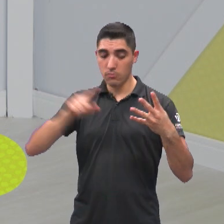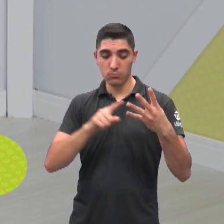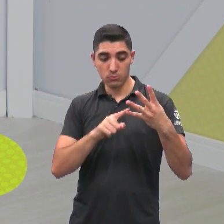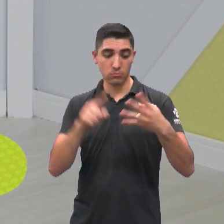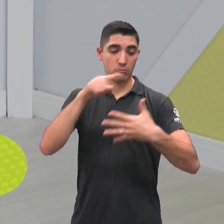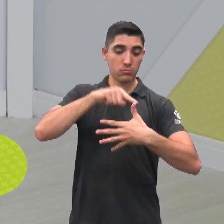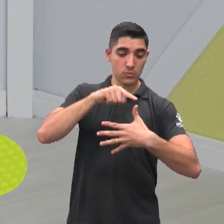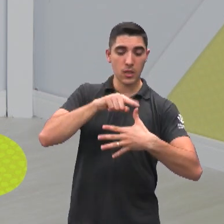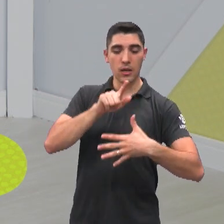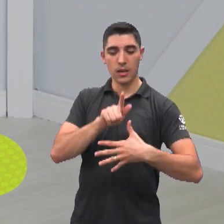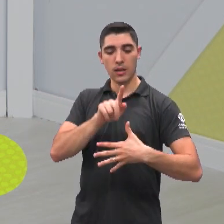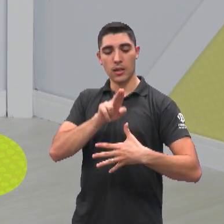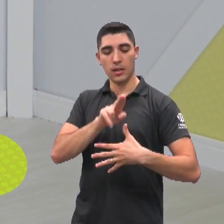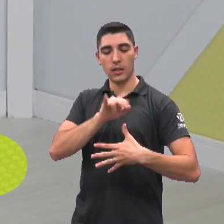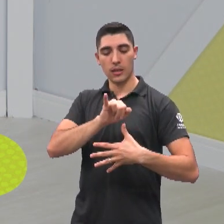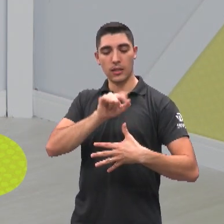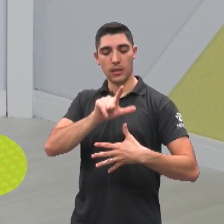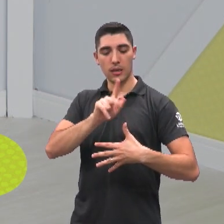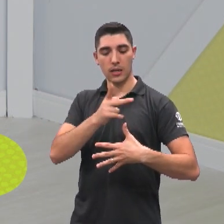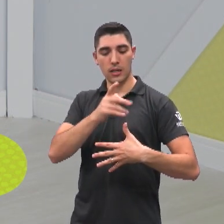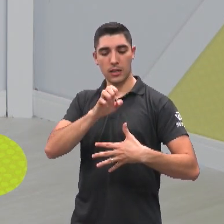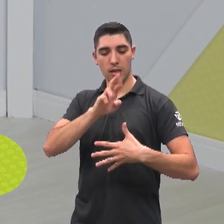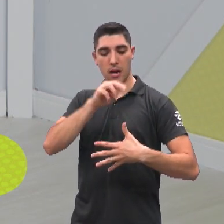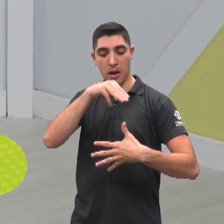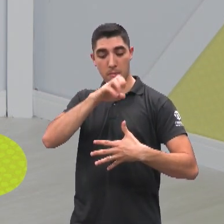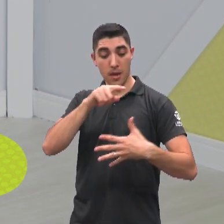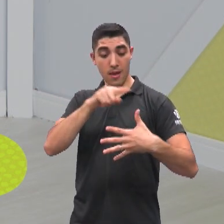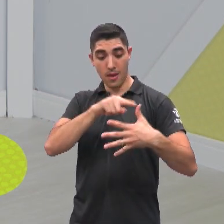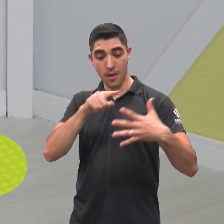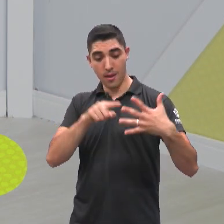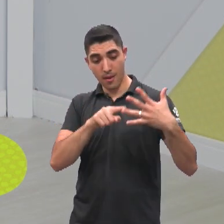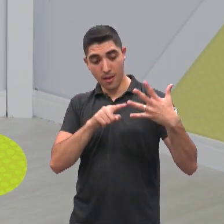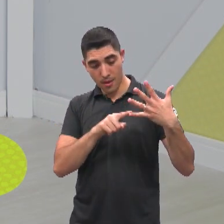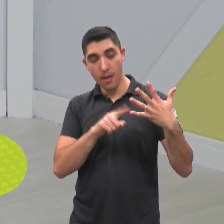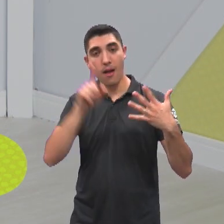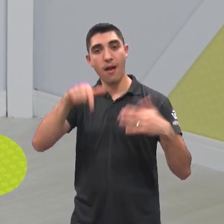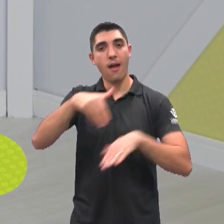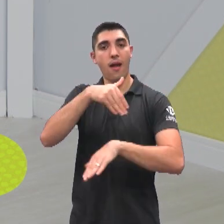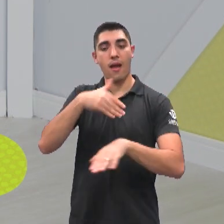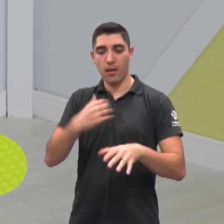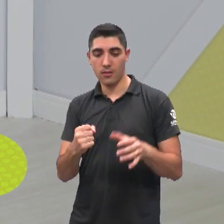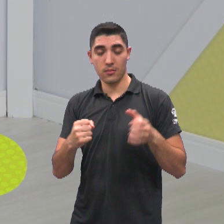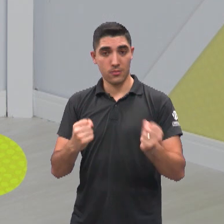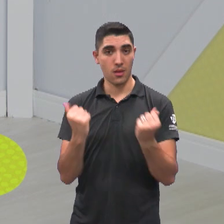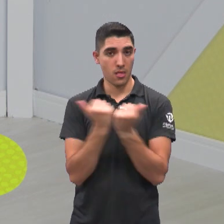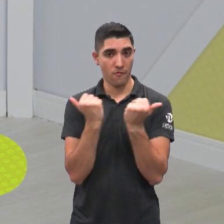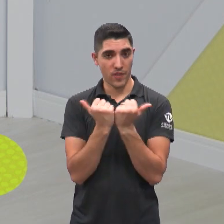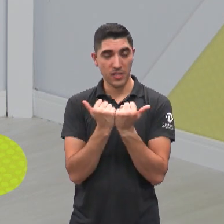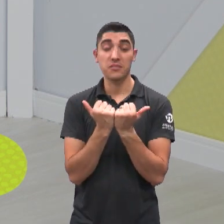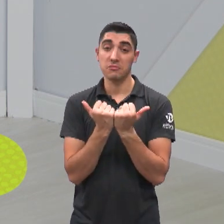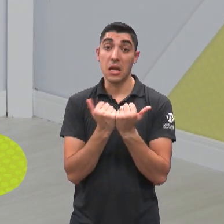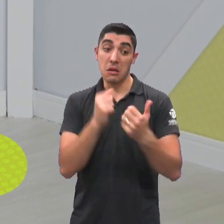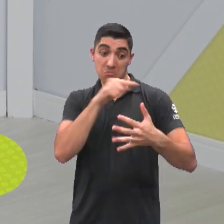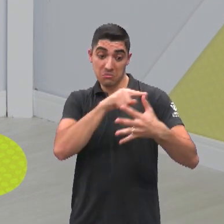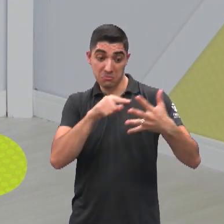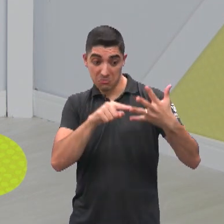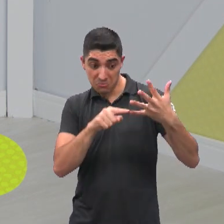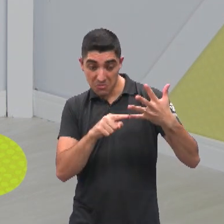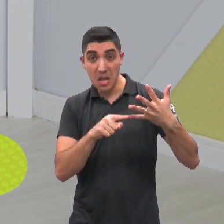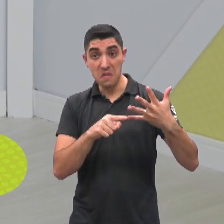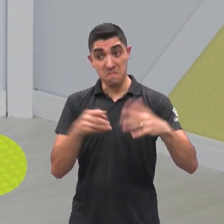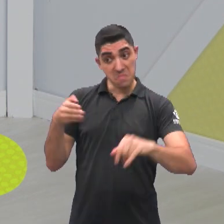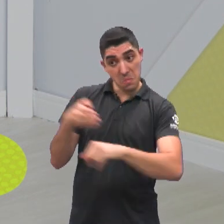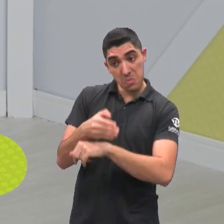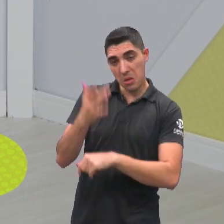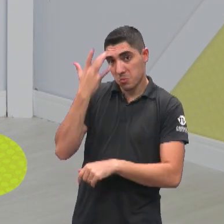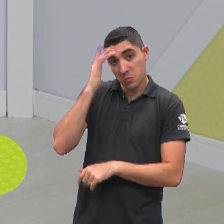o Guilherme Cerqueira. Não sei se todos serão anunciados, vão ficar no São José, mas esses provavelmente estiveram no jogo treino ontem